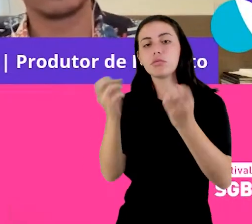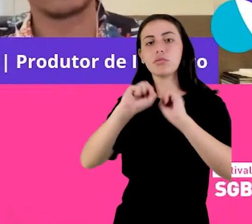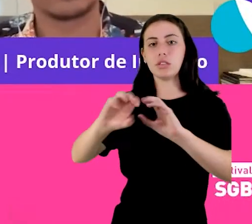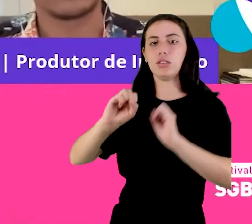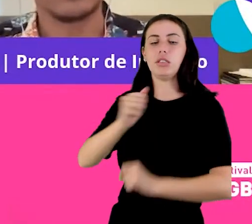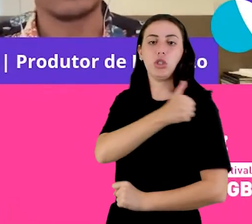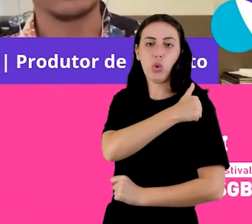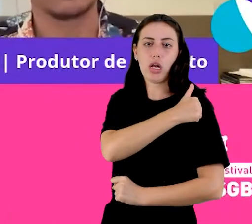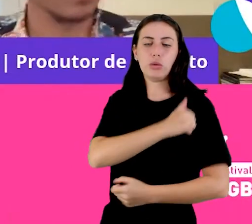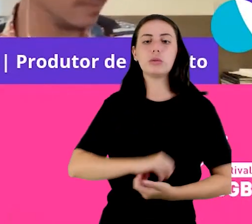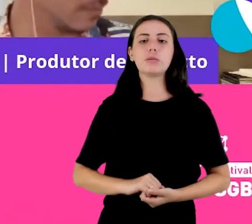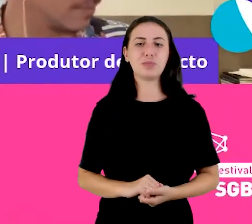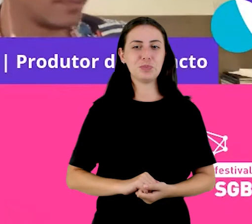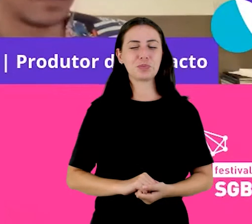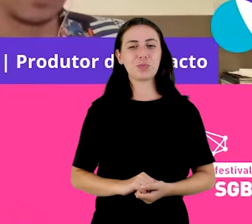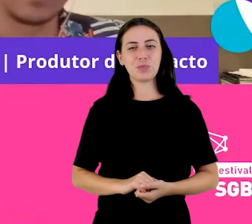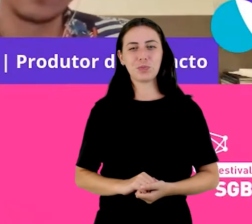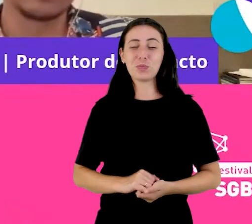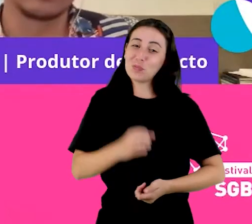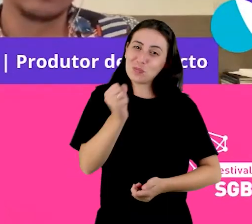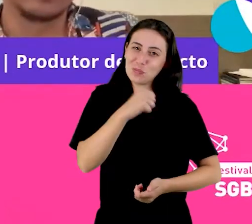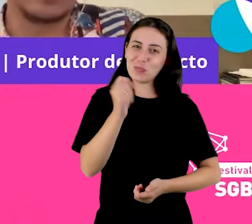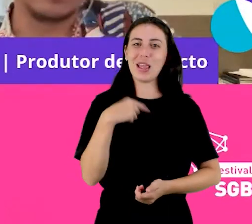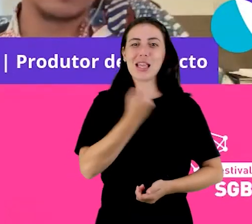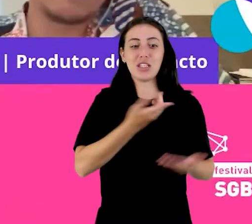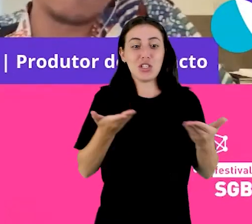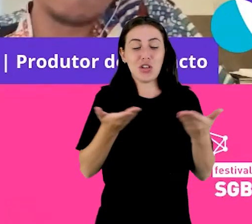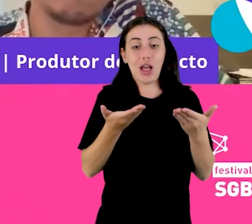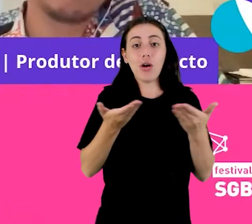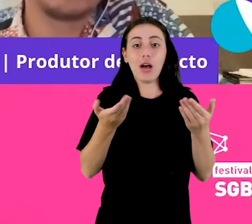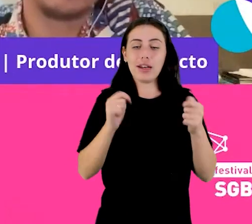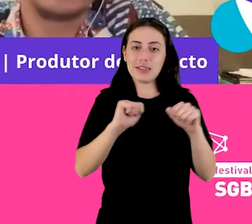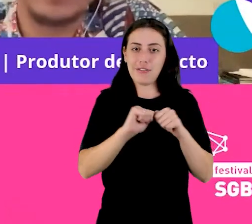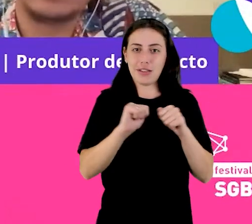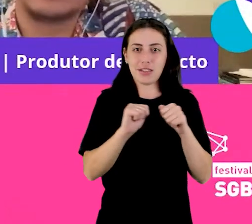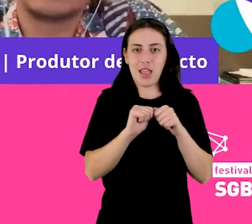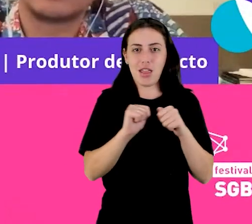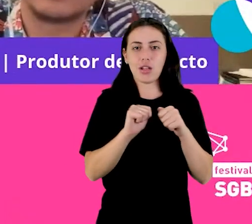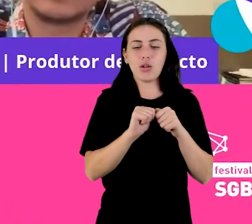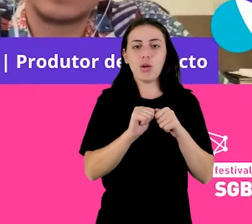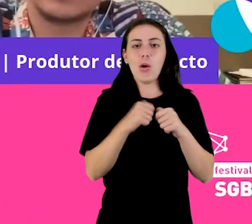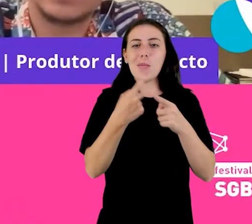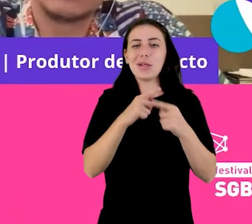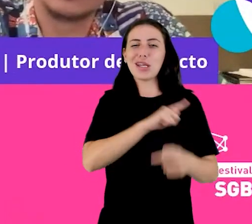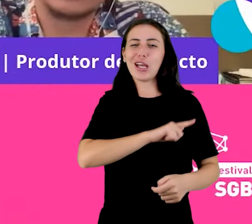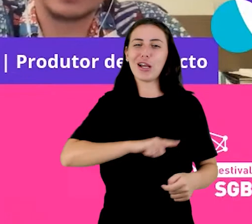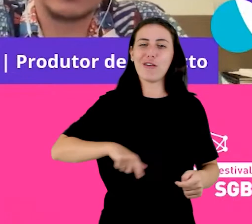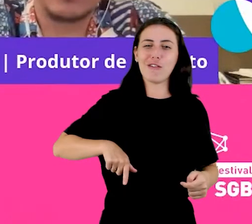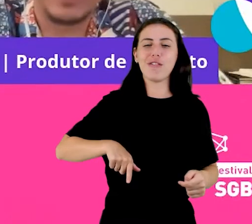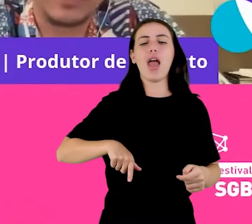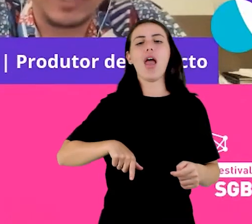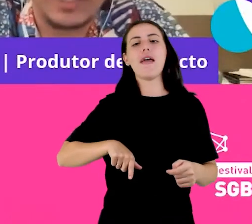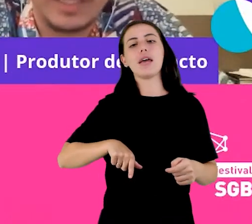vai para os alunos? Como é que foi e está sendo esse acesso aos educadores? Está sendo, né? A gente